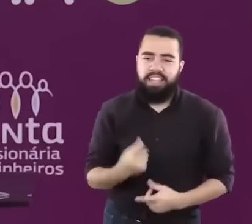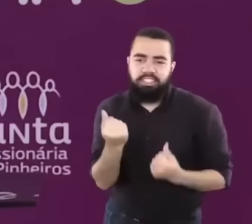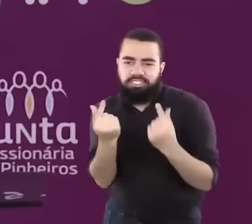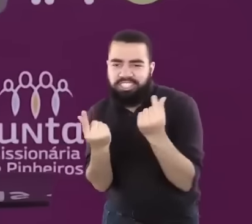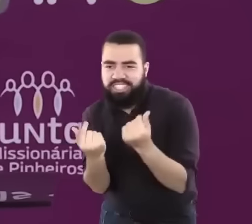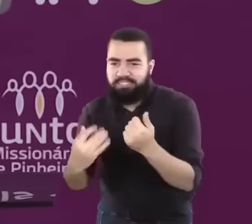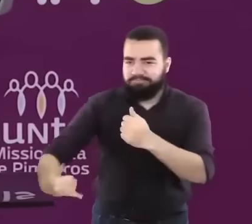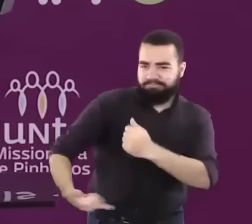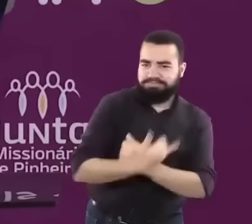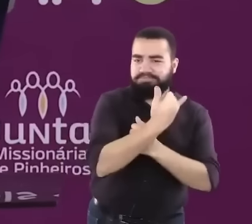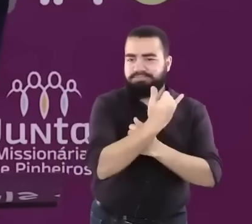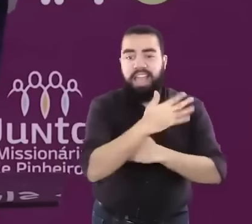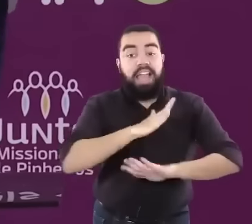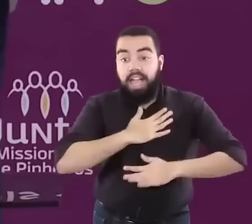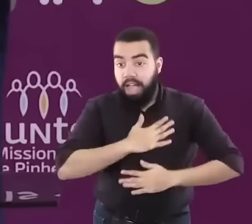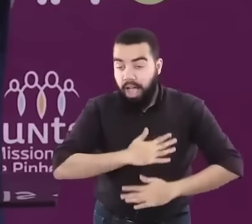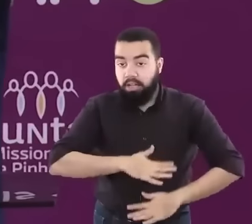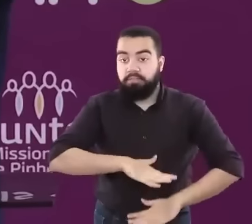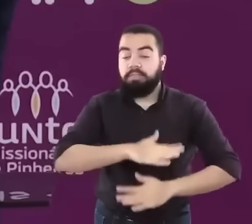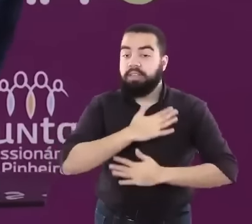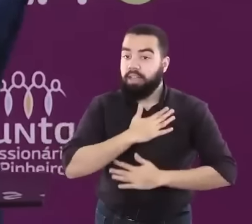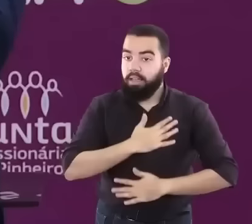enrolado descansa